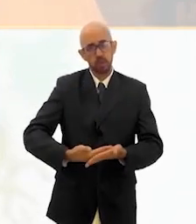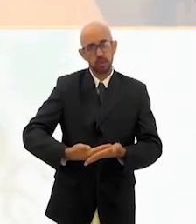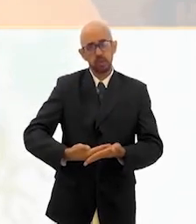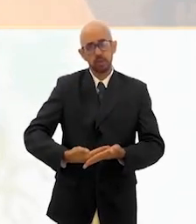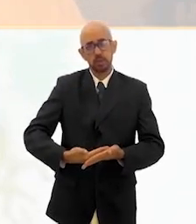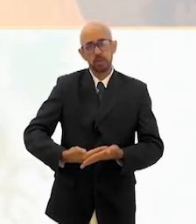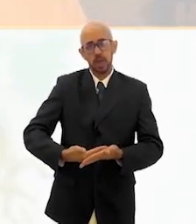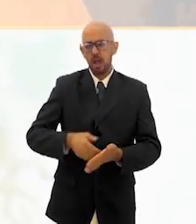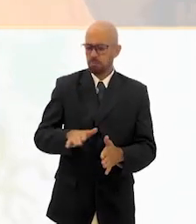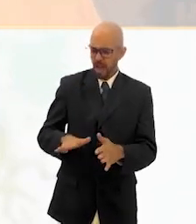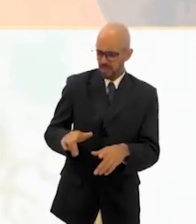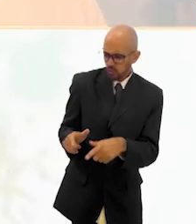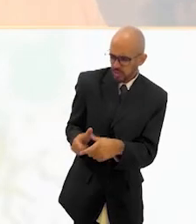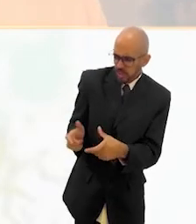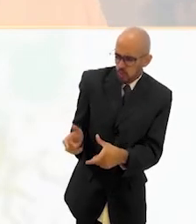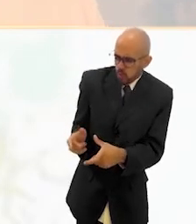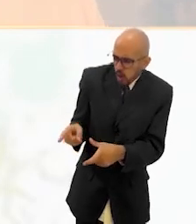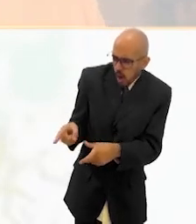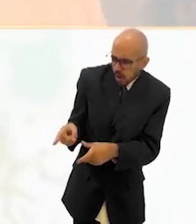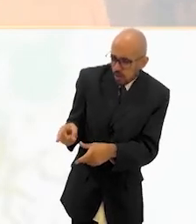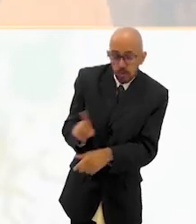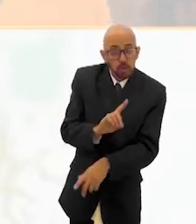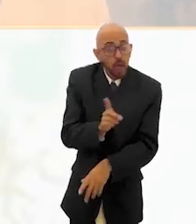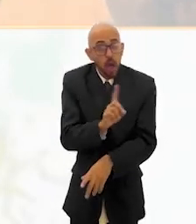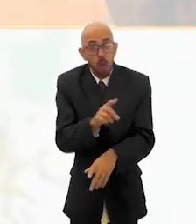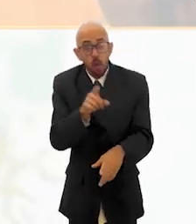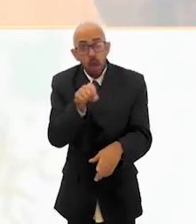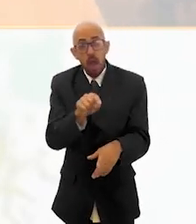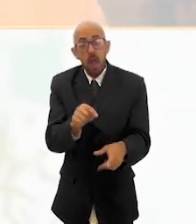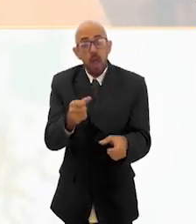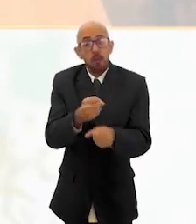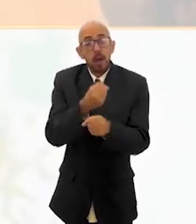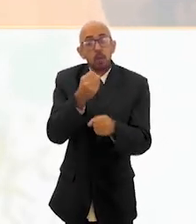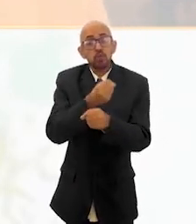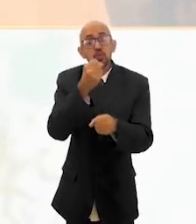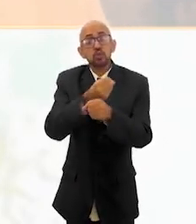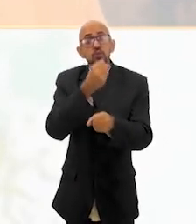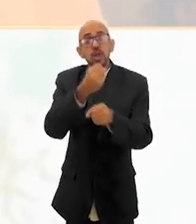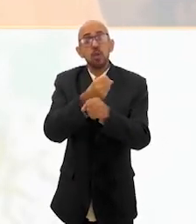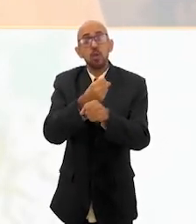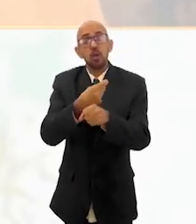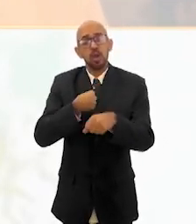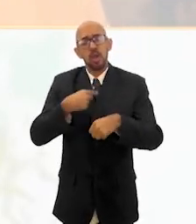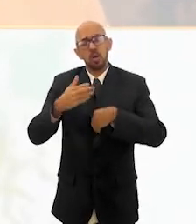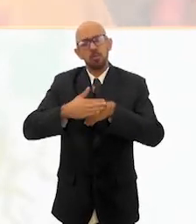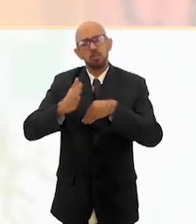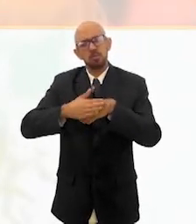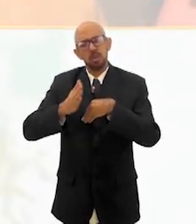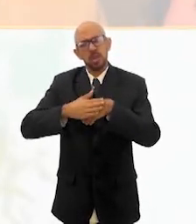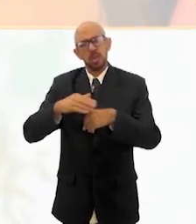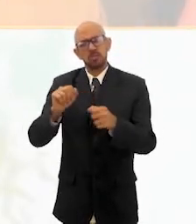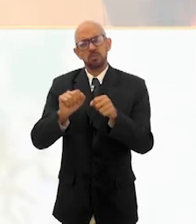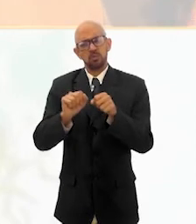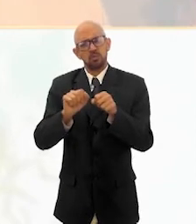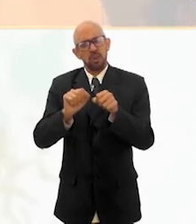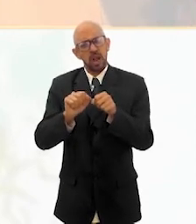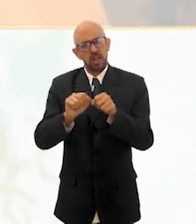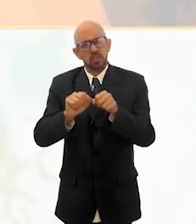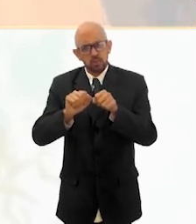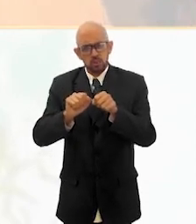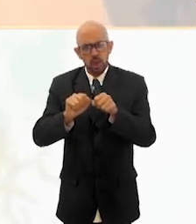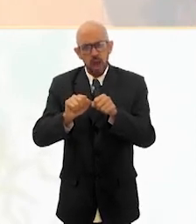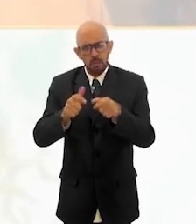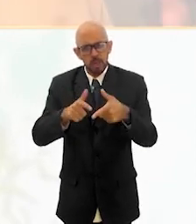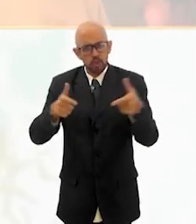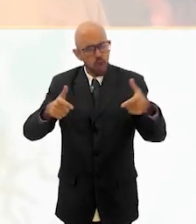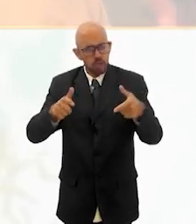aí ele fala: ah, mas você deu sorte. Não é sorte, não. A sorte se constrói. Não é aquela coisa: ah, eu faço a minha própria sorte. Não é por esse lado,